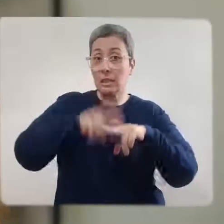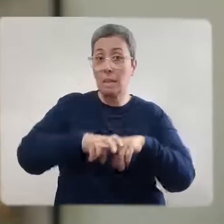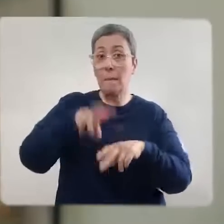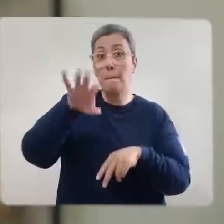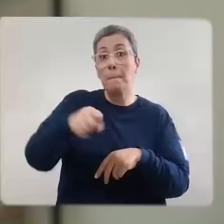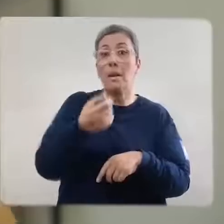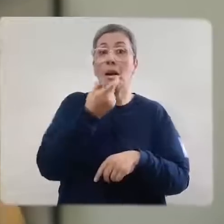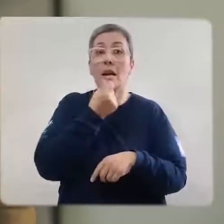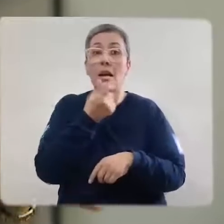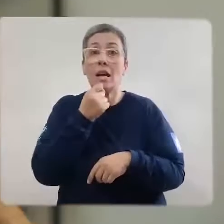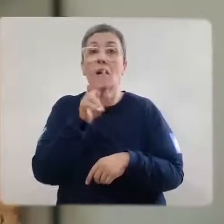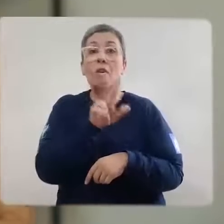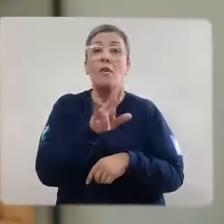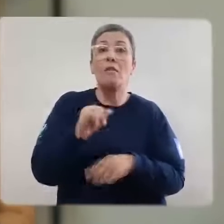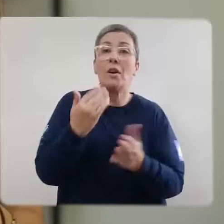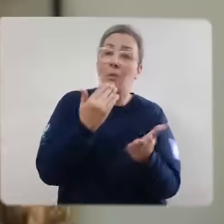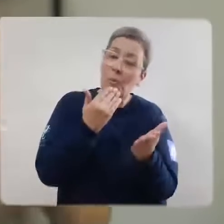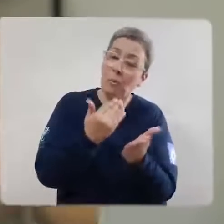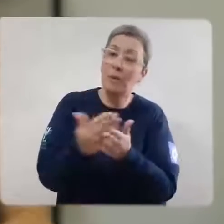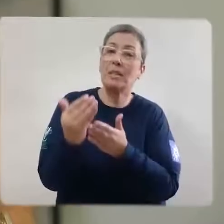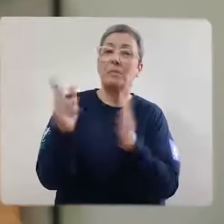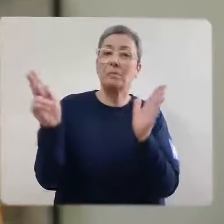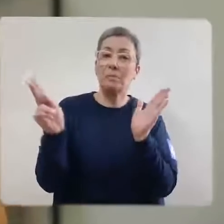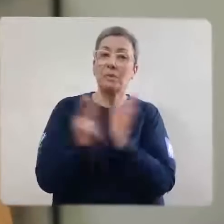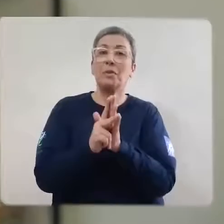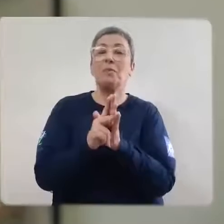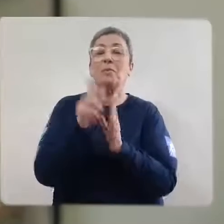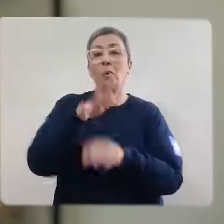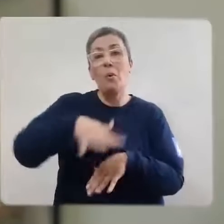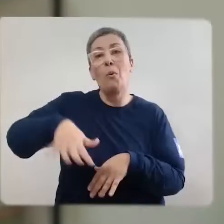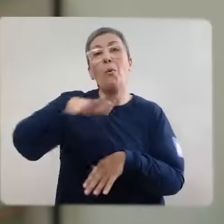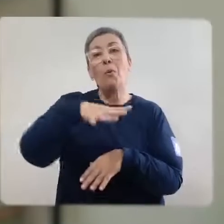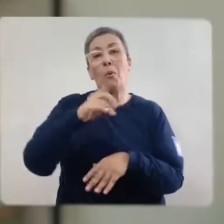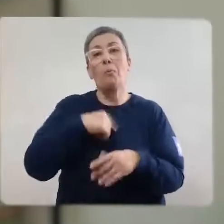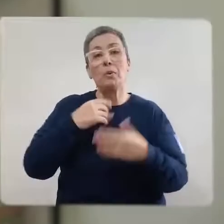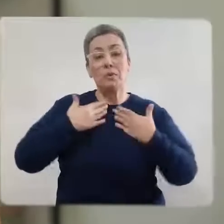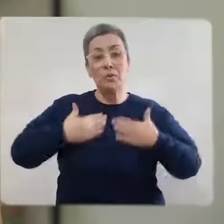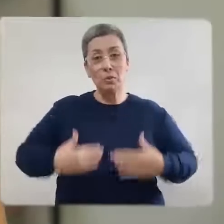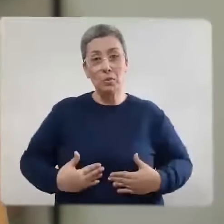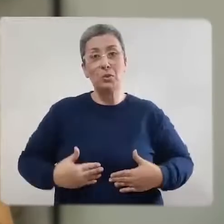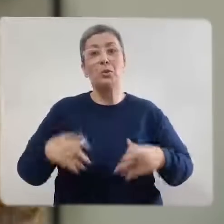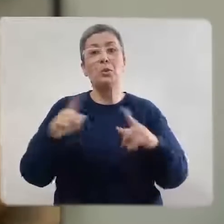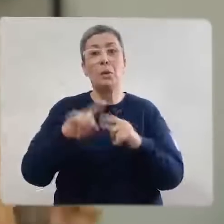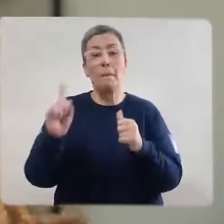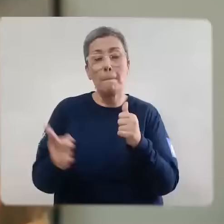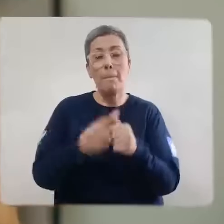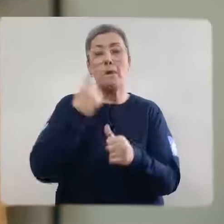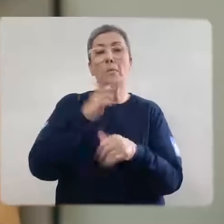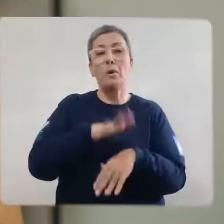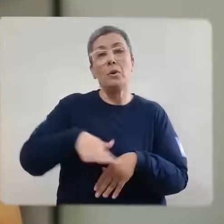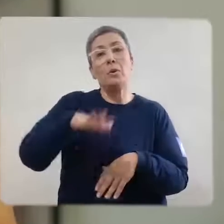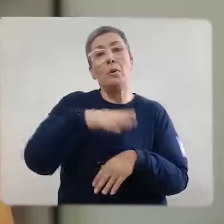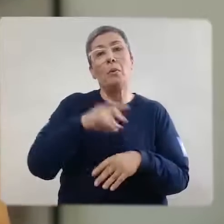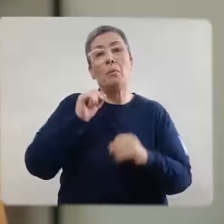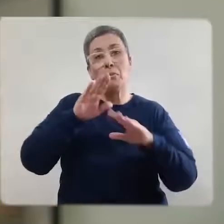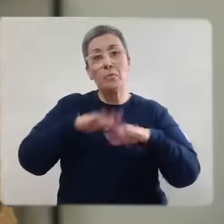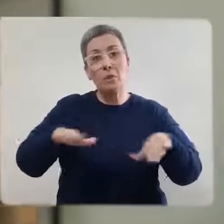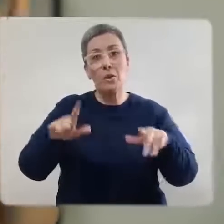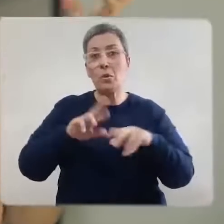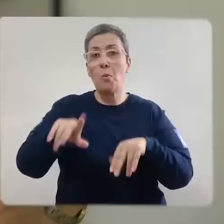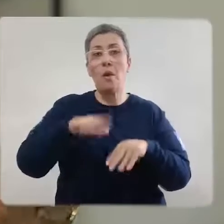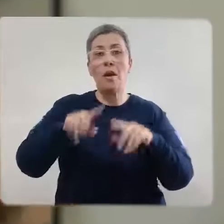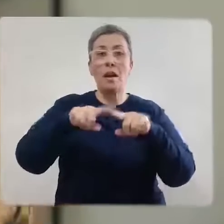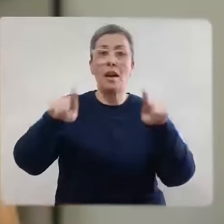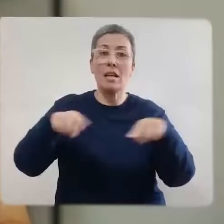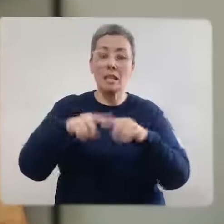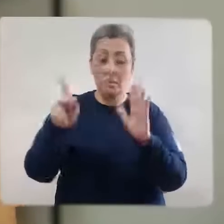e pegar num lápis. Então nós vamos ter que começar pelo próprio seu ambiente, que é o seu corpo. Então o primeiro ambiente da criança na escola não